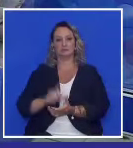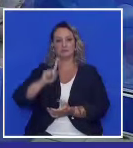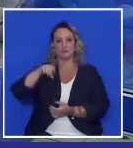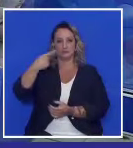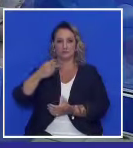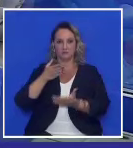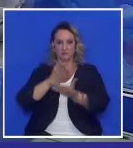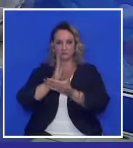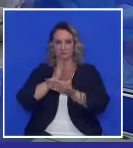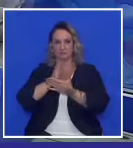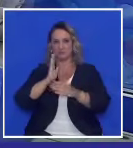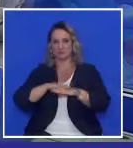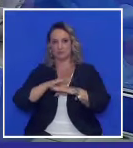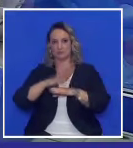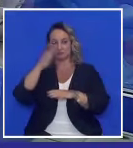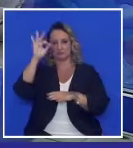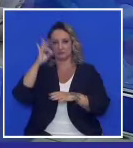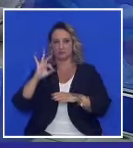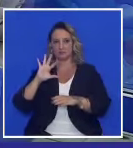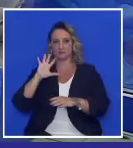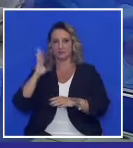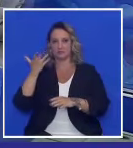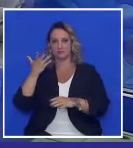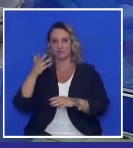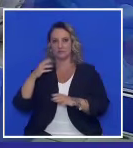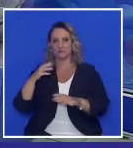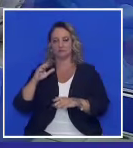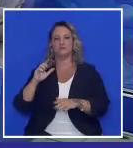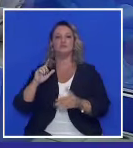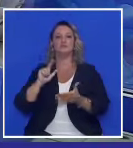Logo após a apuração, você poderá conferir todos os resultados na